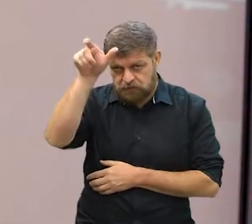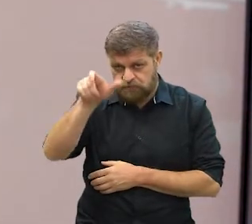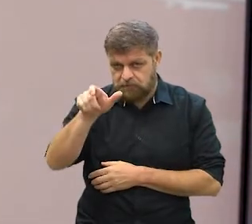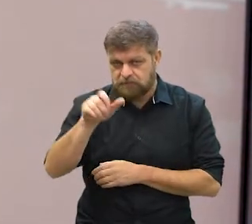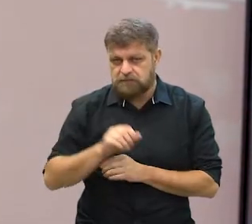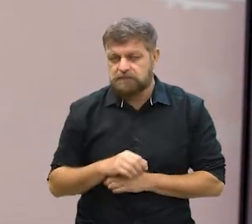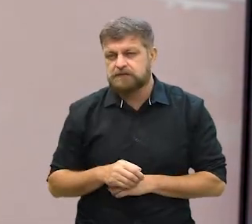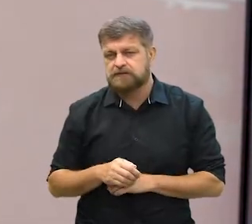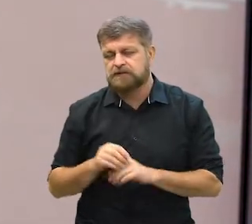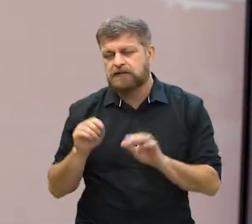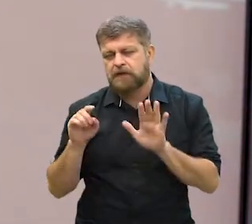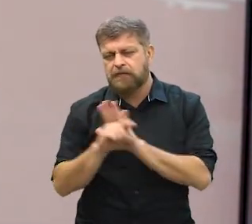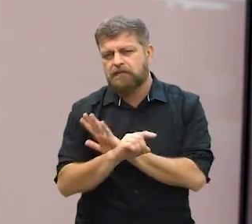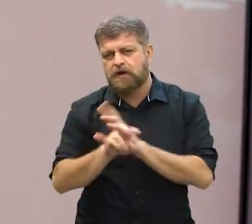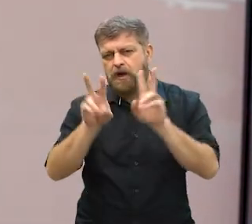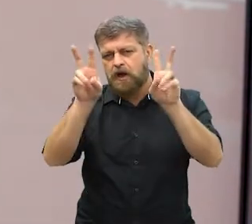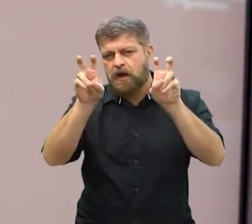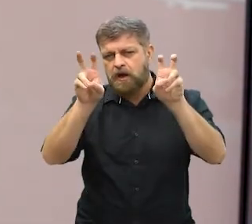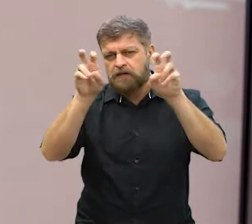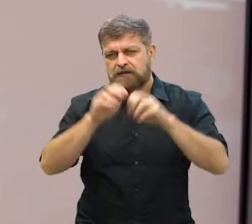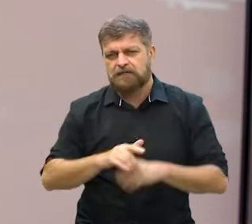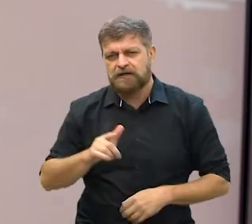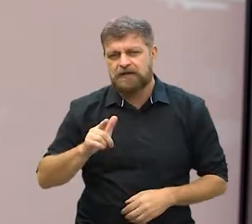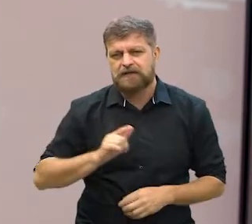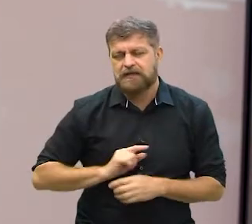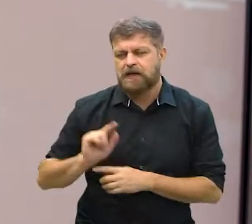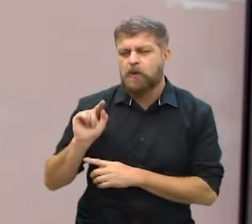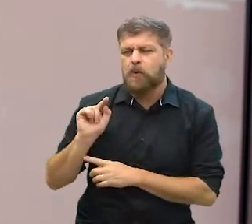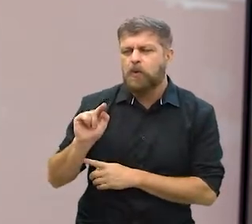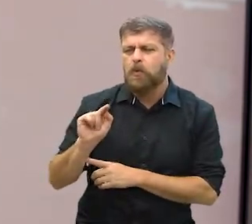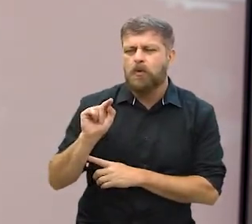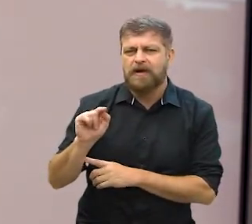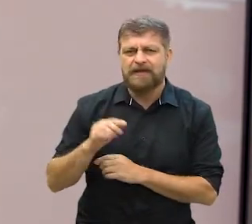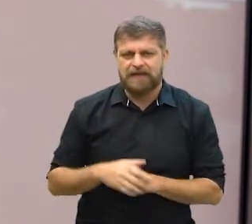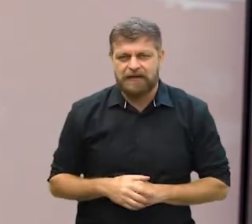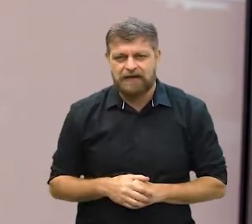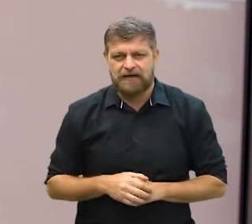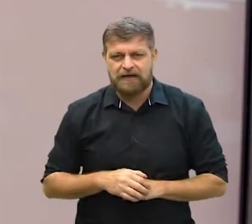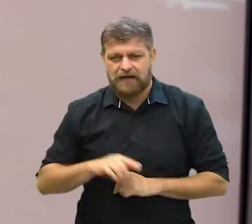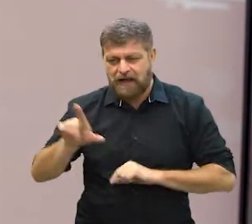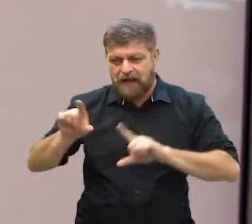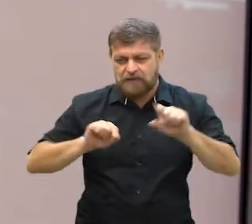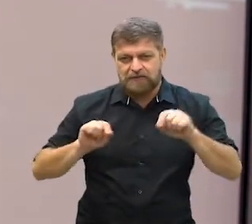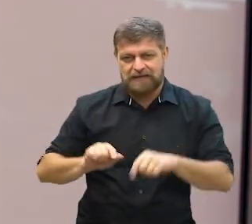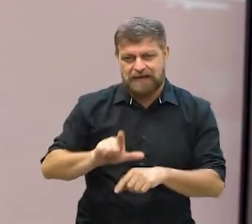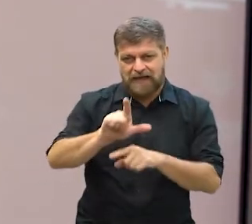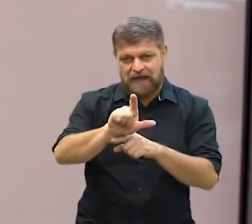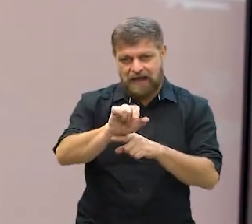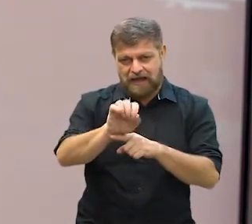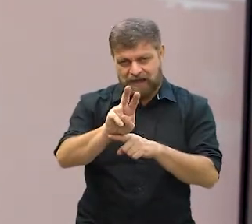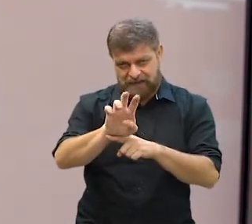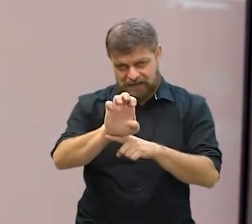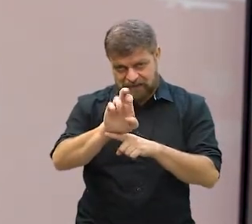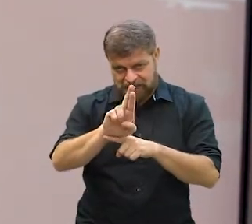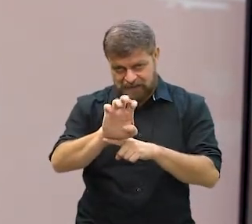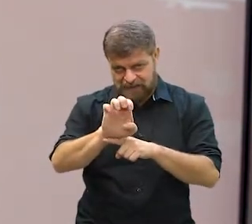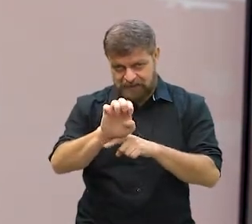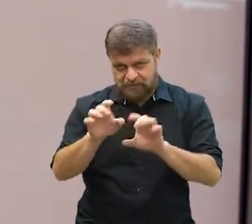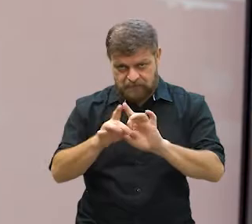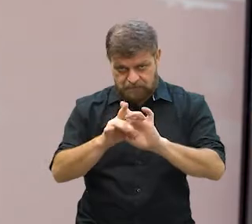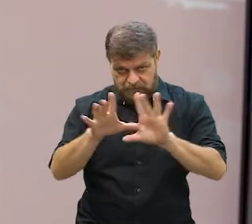você chegou a questionar, falar sobre a livre demanda. O que é a livre demanda? Vamos explicar, realmente